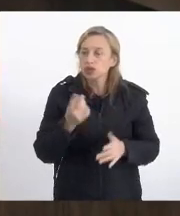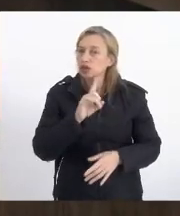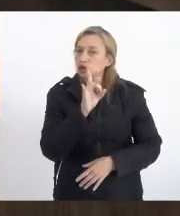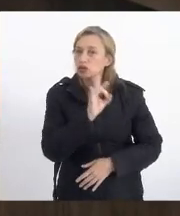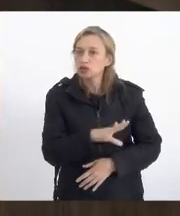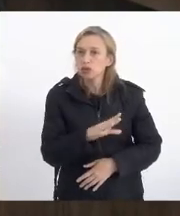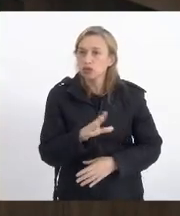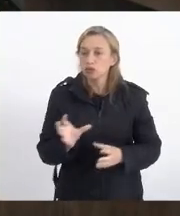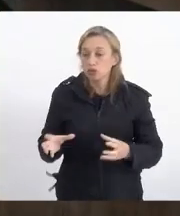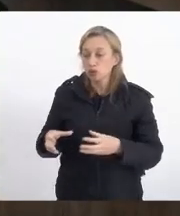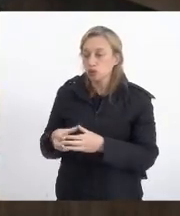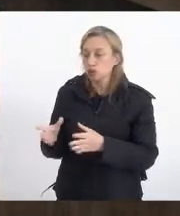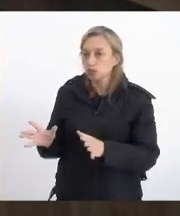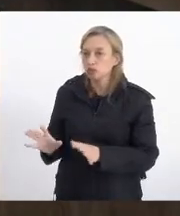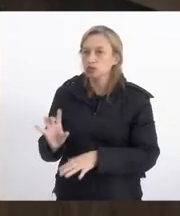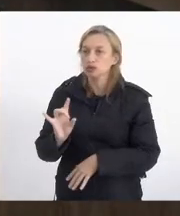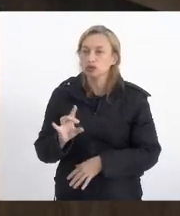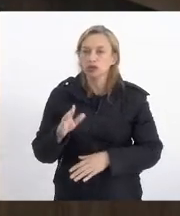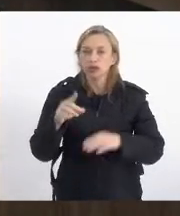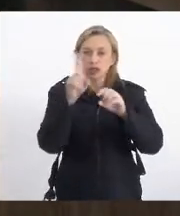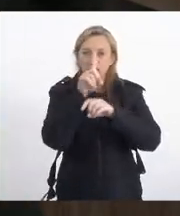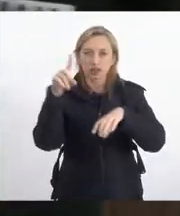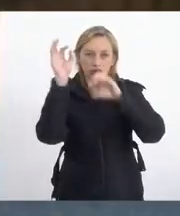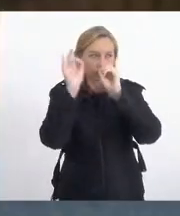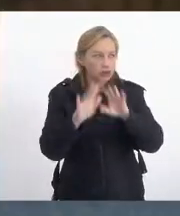somente uma classe. Que Deus abençoe a todos, senhores.